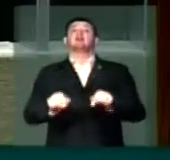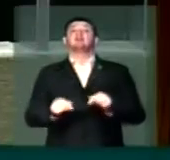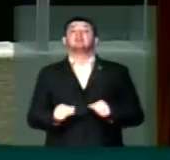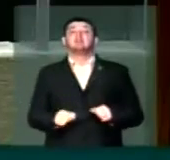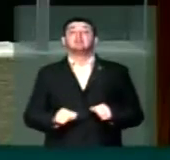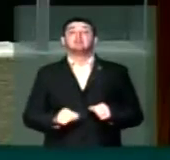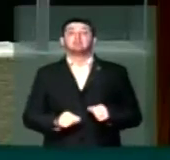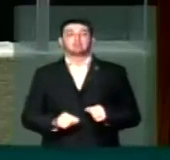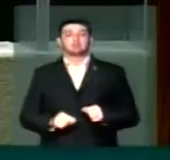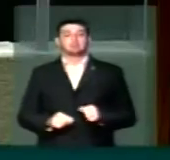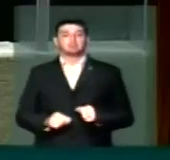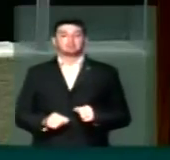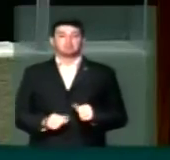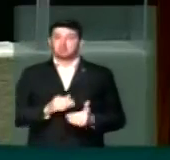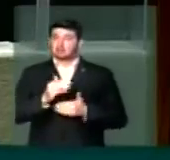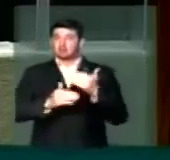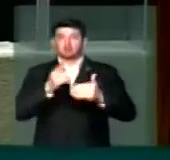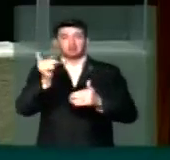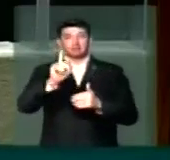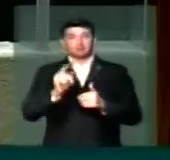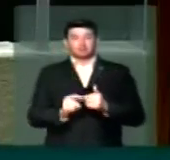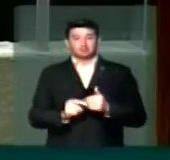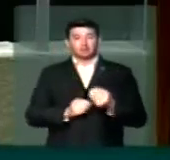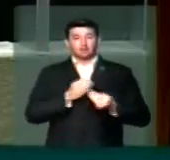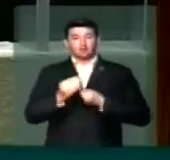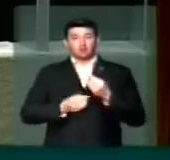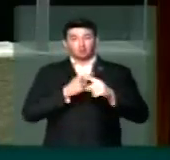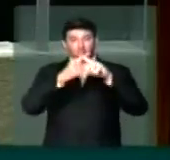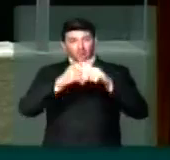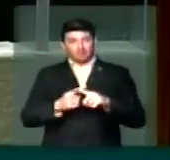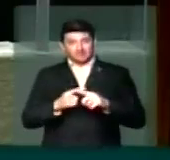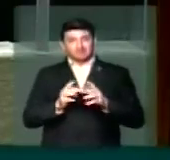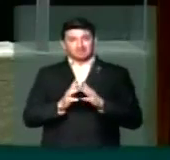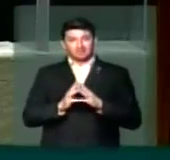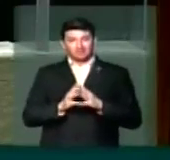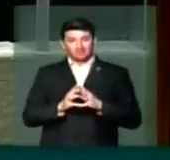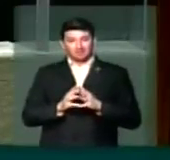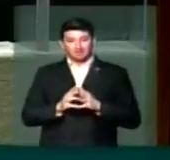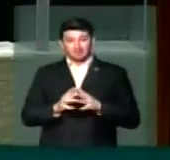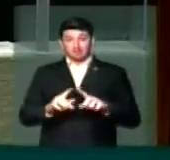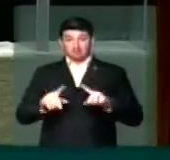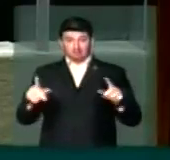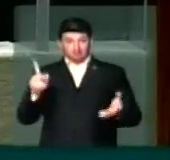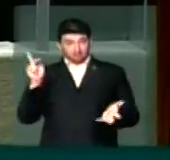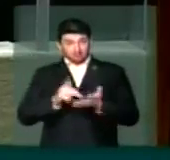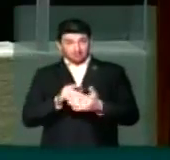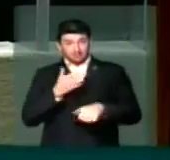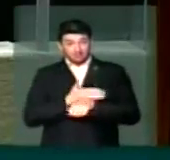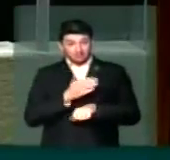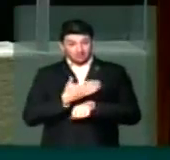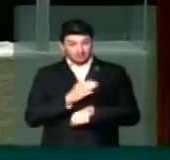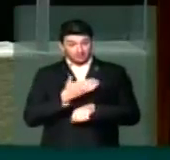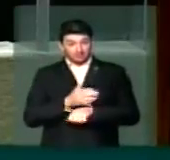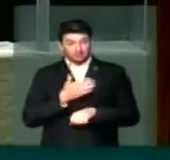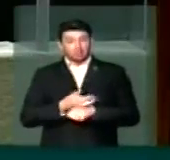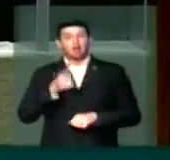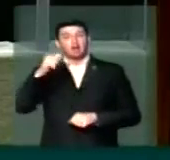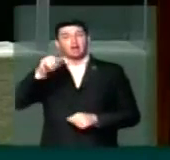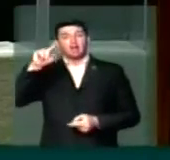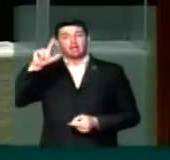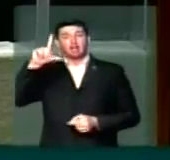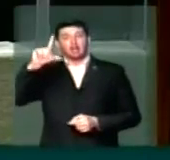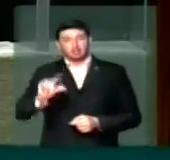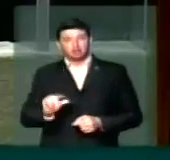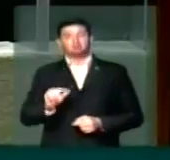isso? Não desenvolvendo mecanismos de competitividade, mas na prática com a